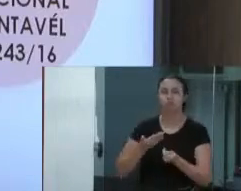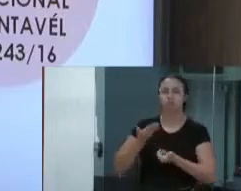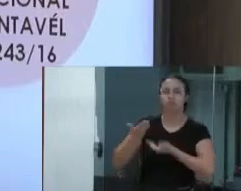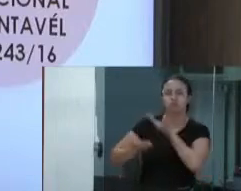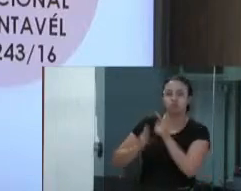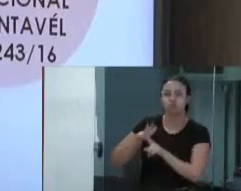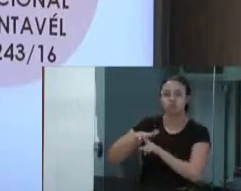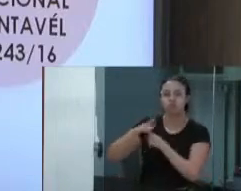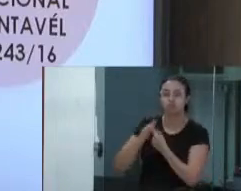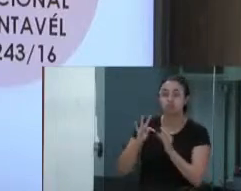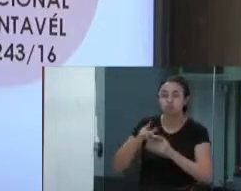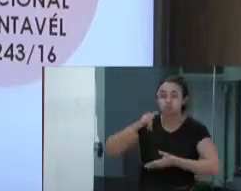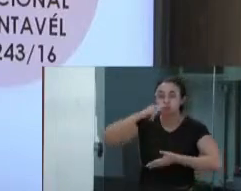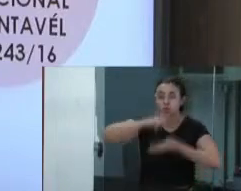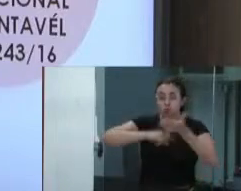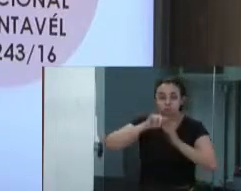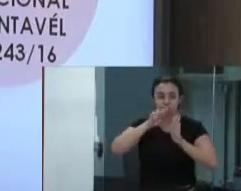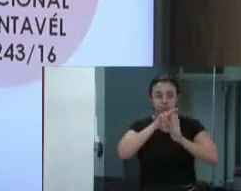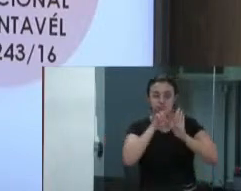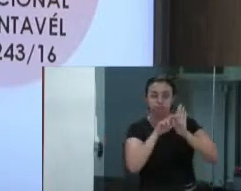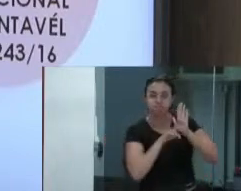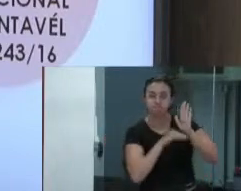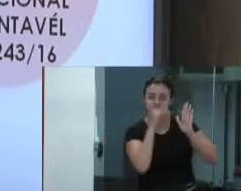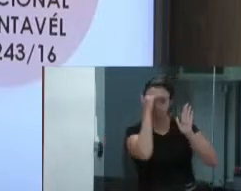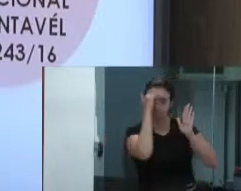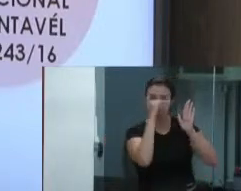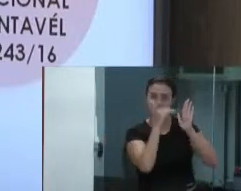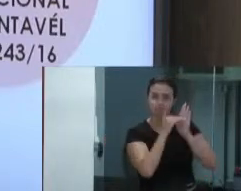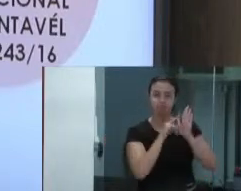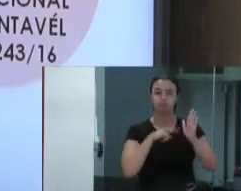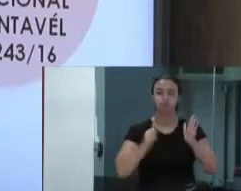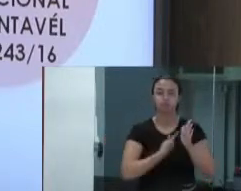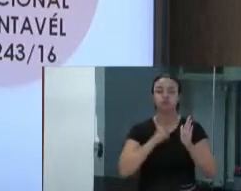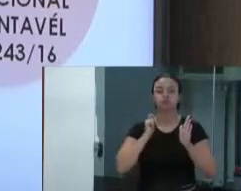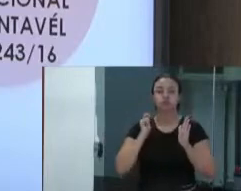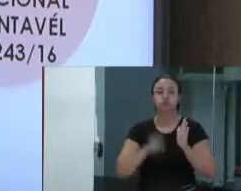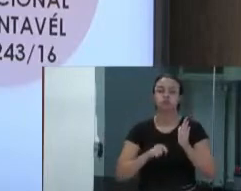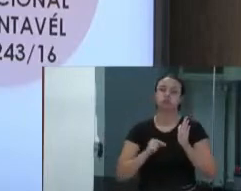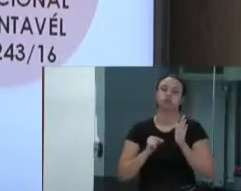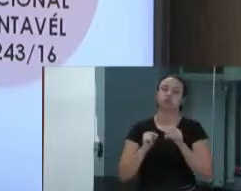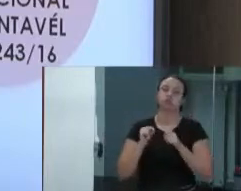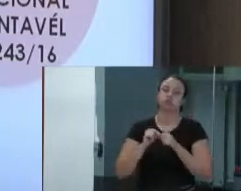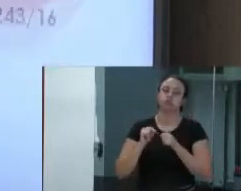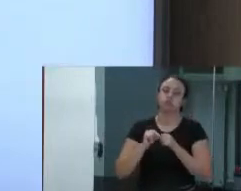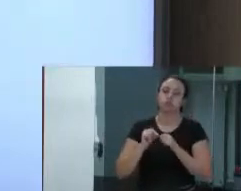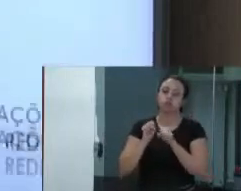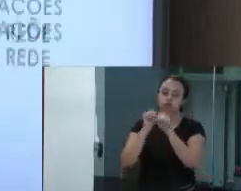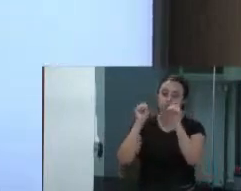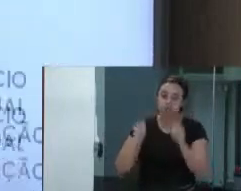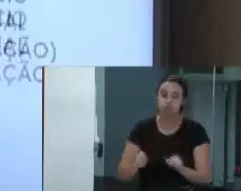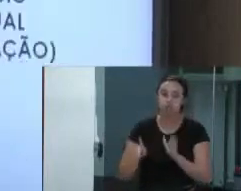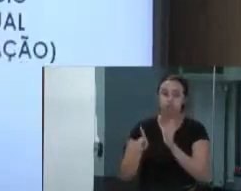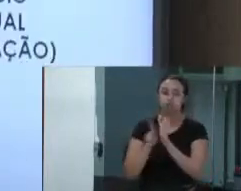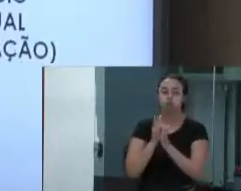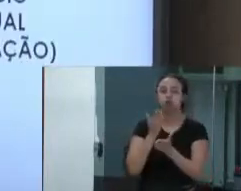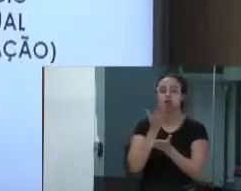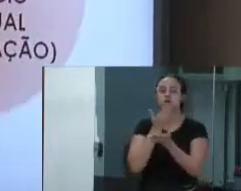toda a documentação exigida, né, para que a gente possa executar o sistema mesmo de segurança